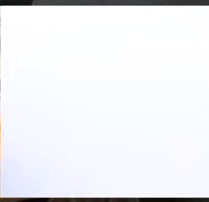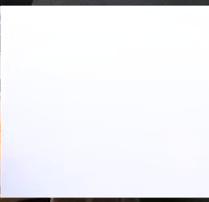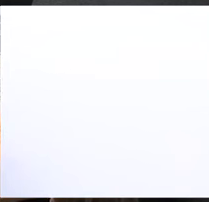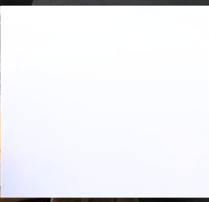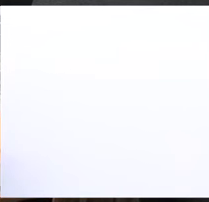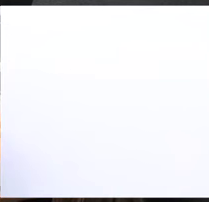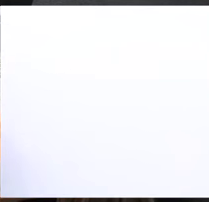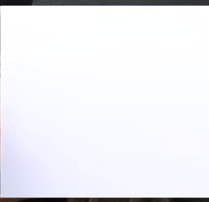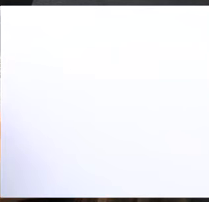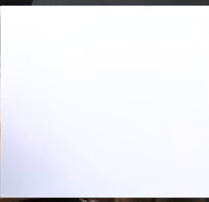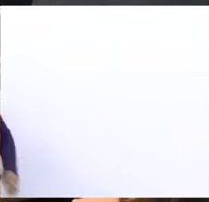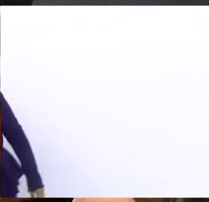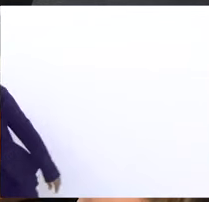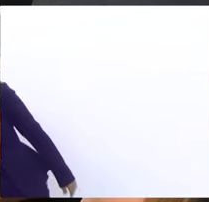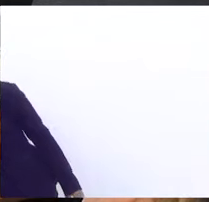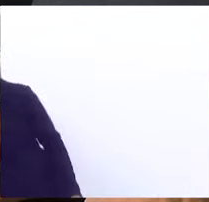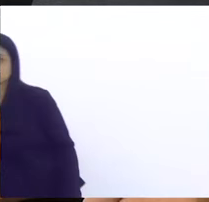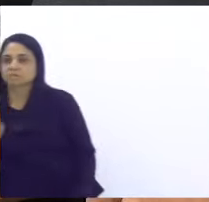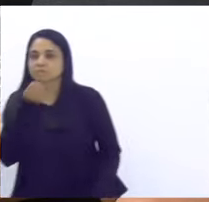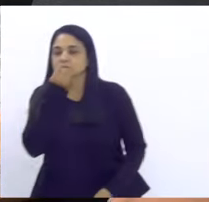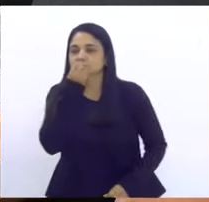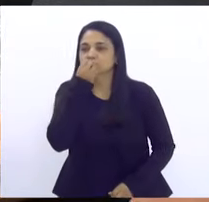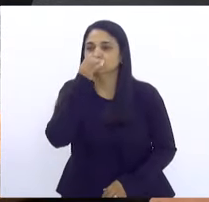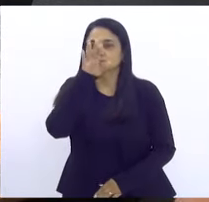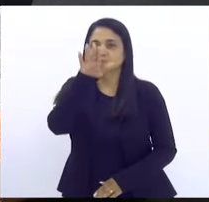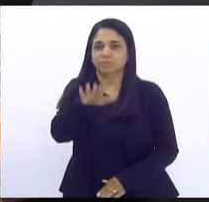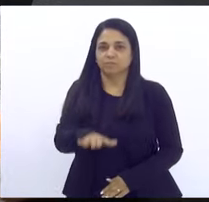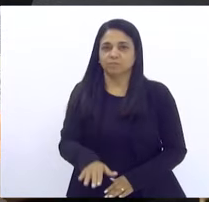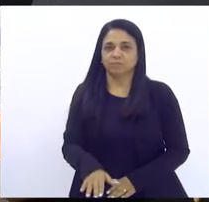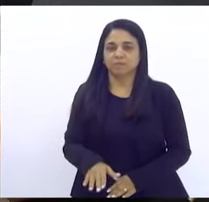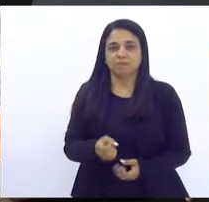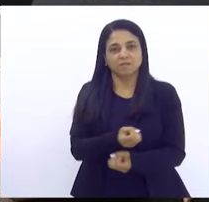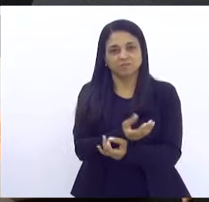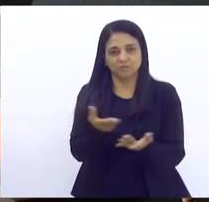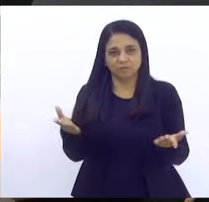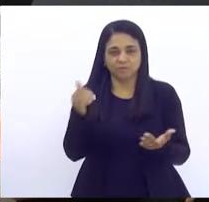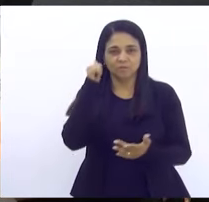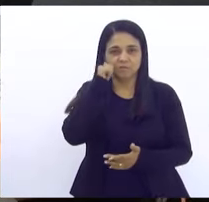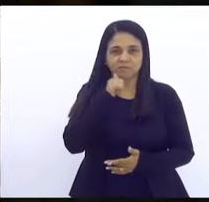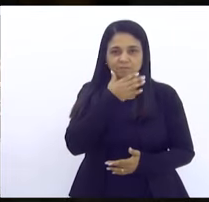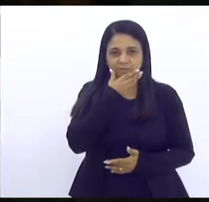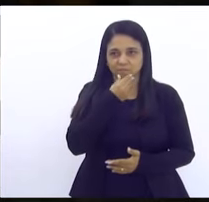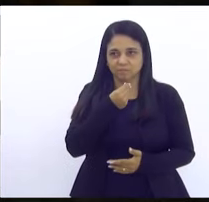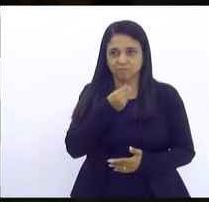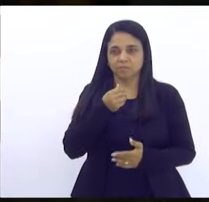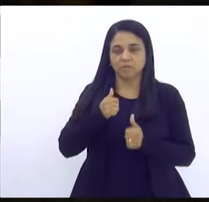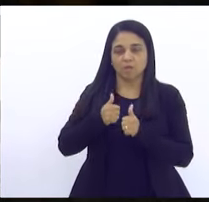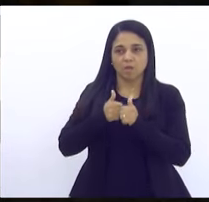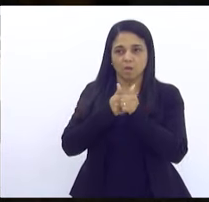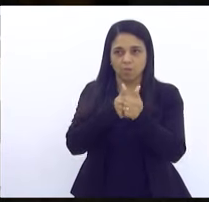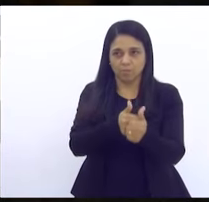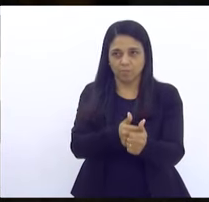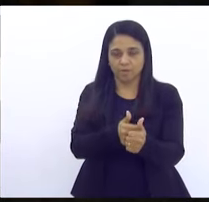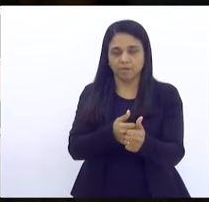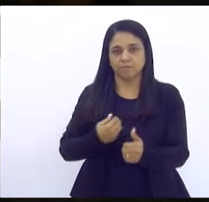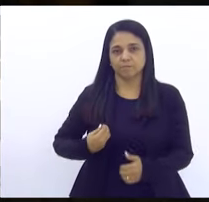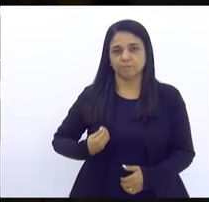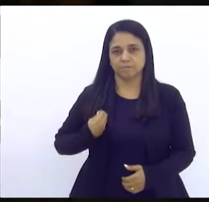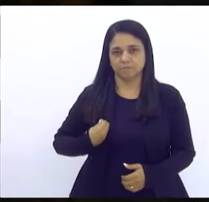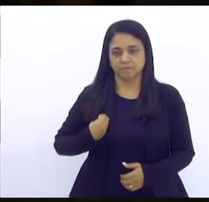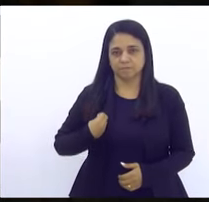Boa tarde a todos e todas que nos acompanham, que estão presentes aqui, os que estão